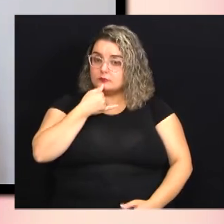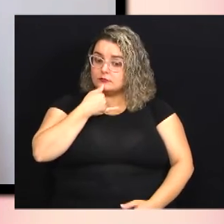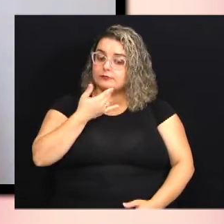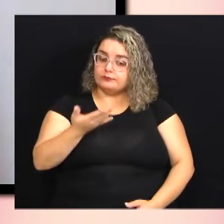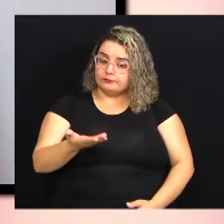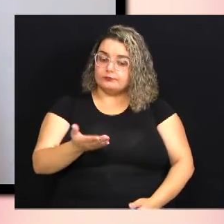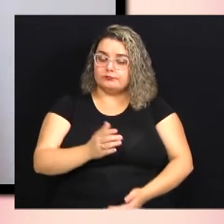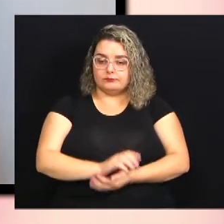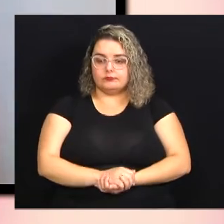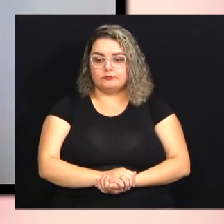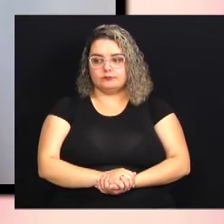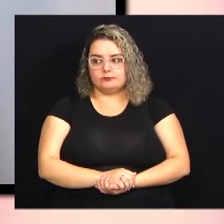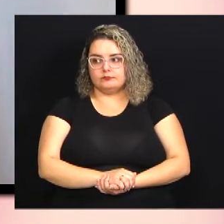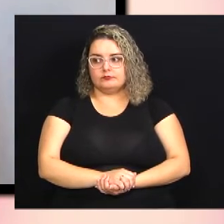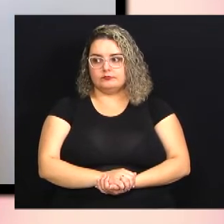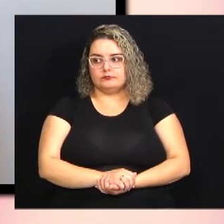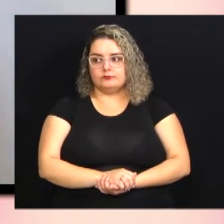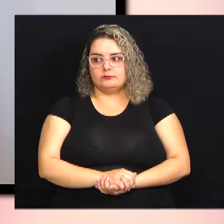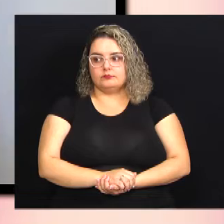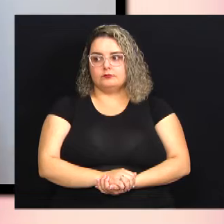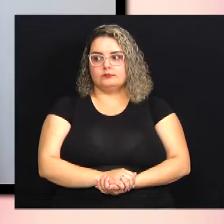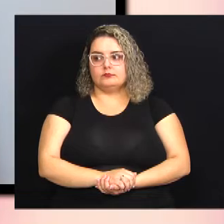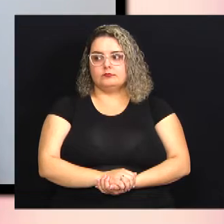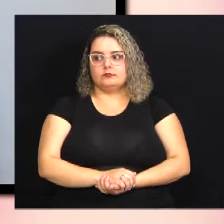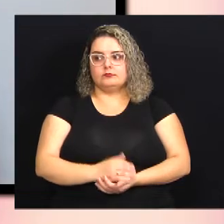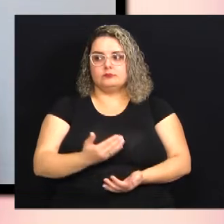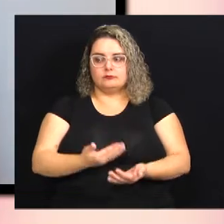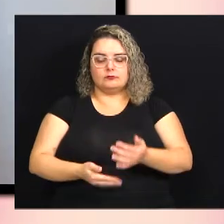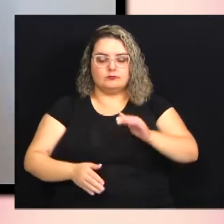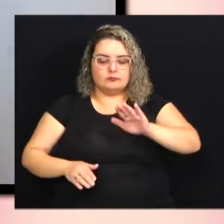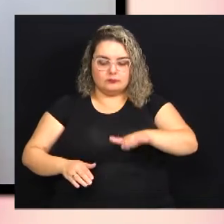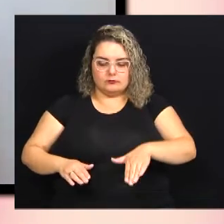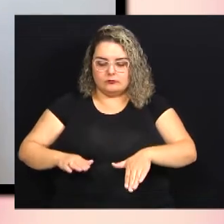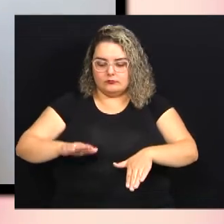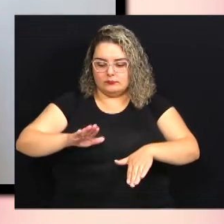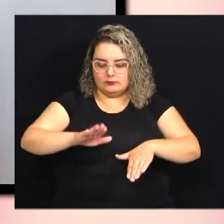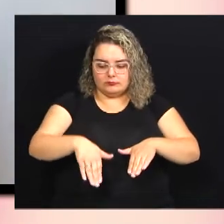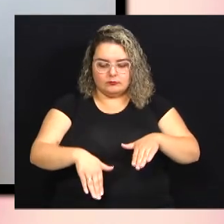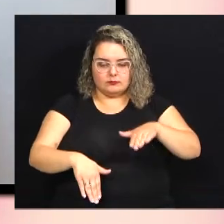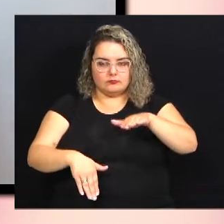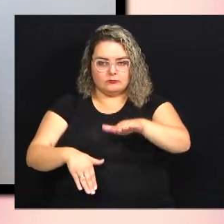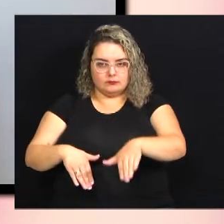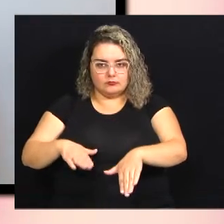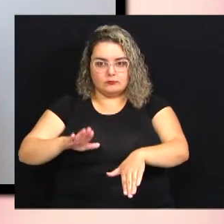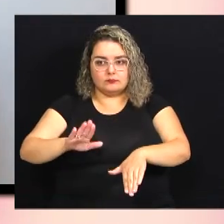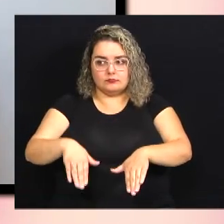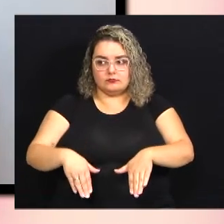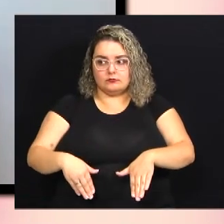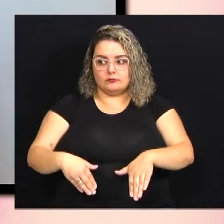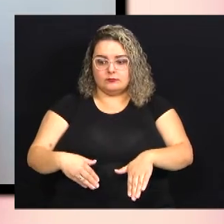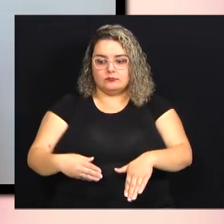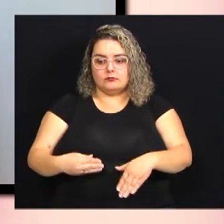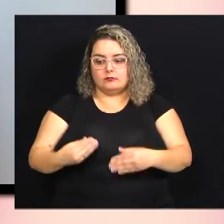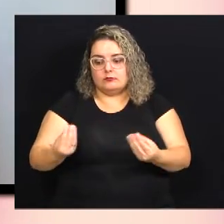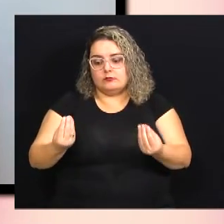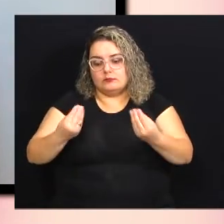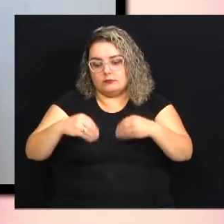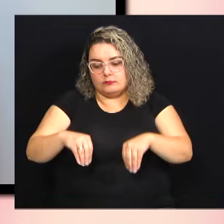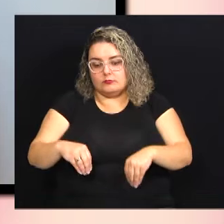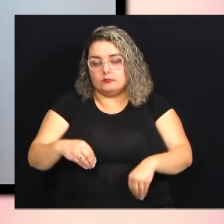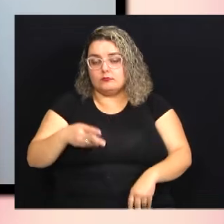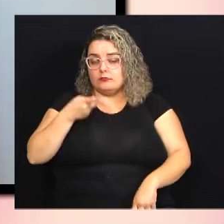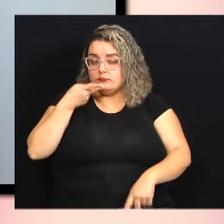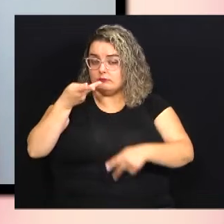infelizmente. E perda da marcha, piora da qualidade de fala, né?